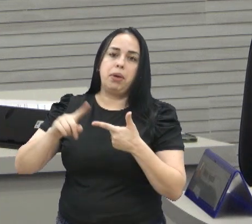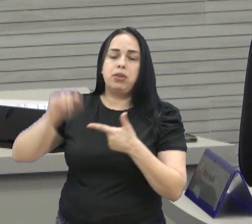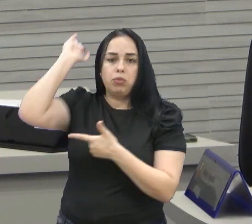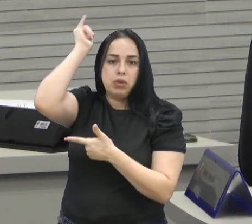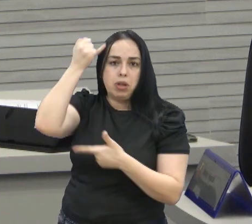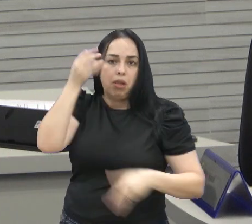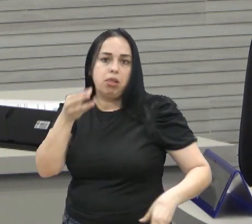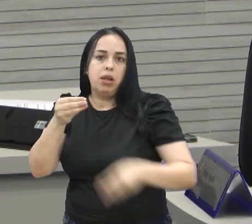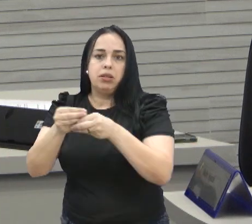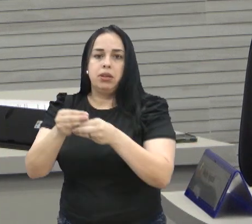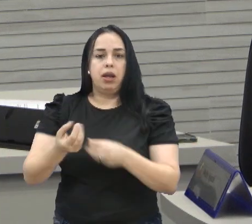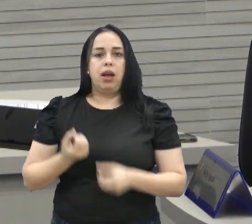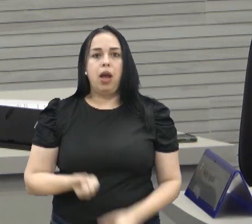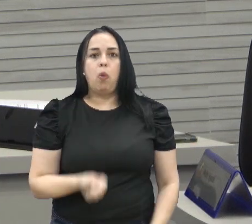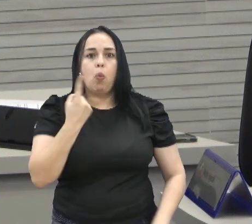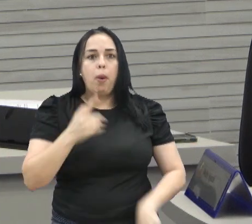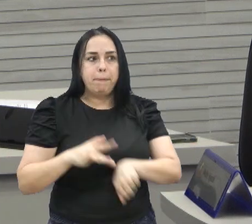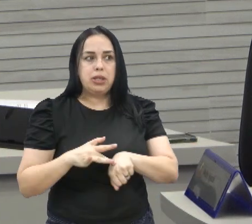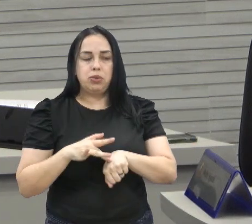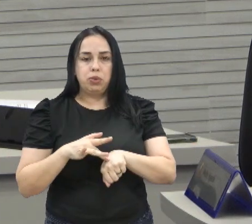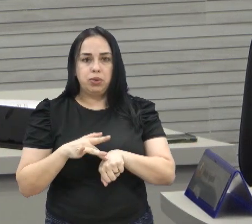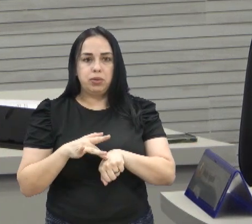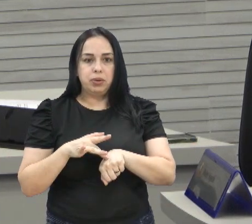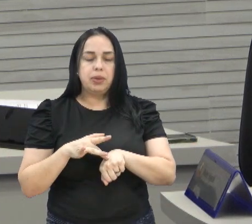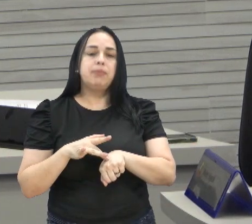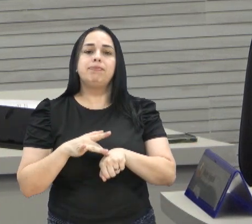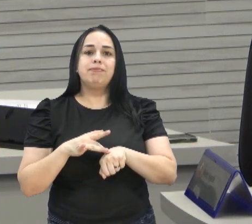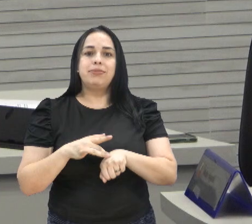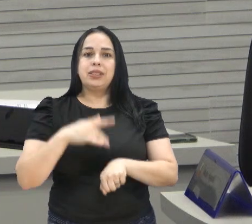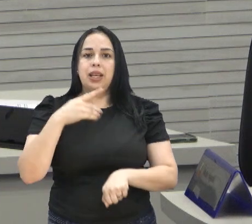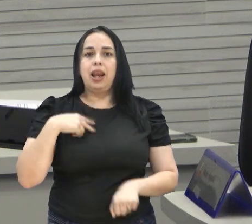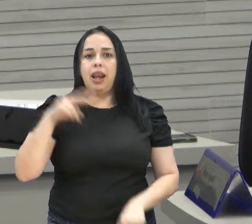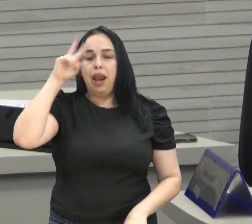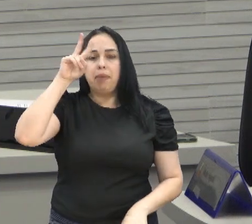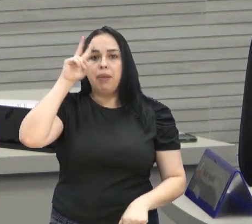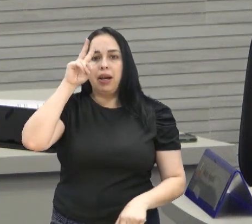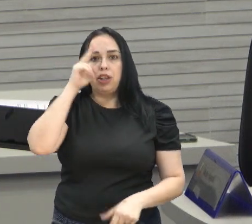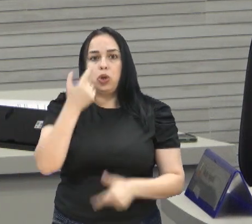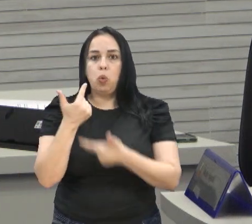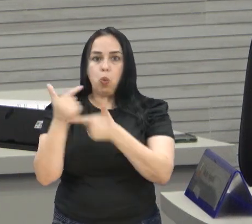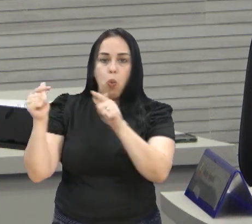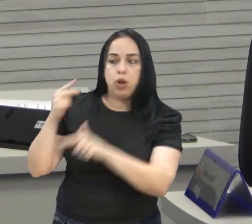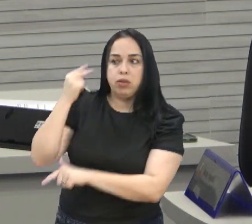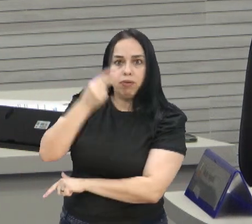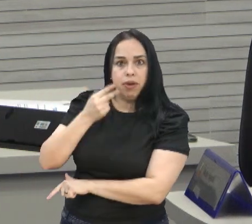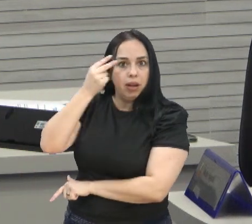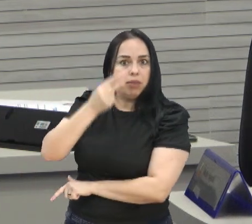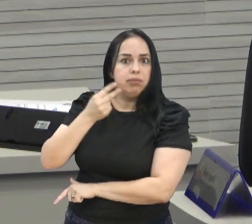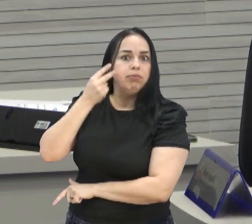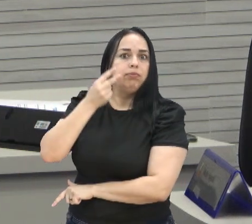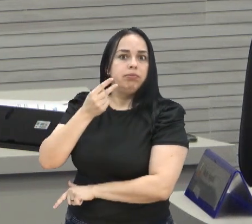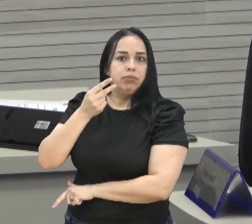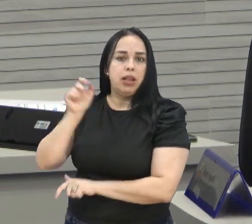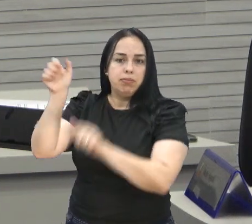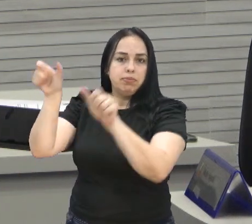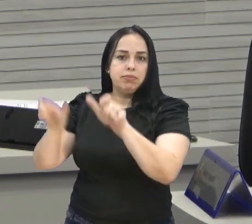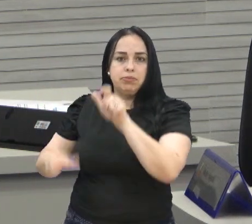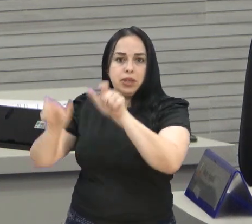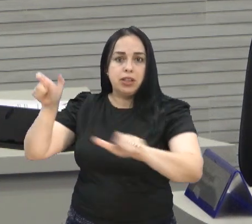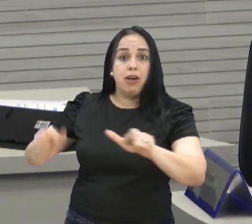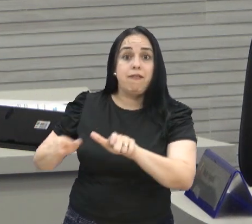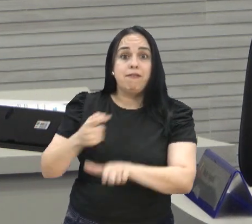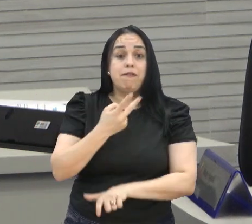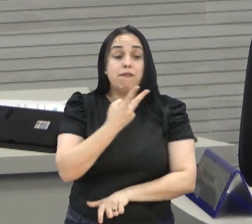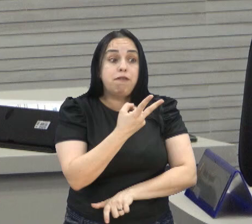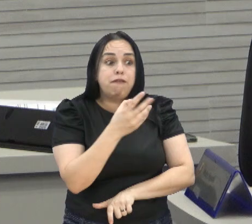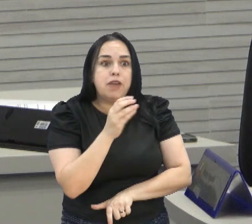É inacreditável, né? Lembrando aqui que no mesmo dia vários vereadores falaram, né? Quando de repente mais de 20